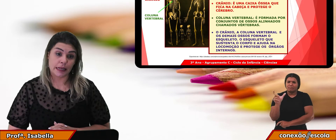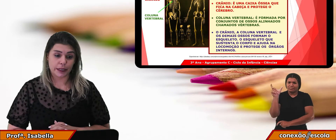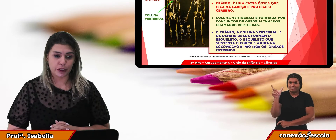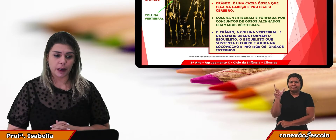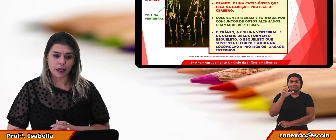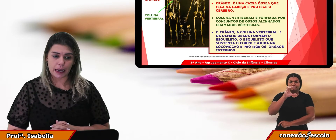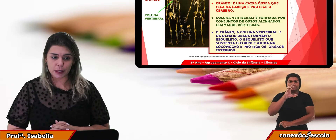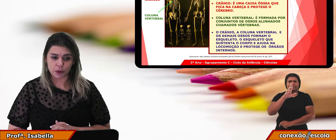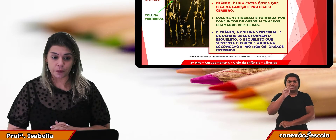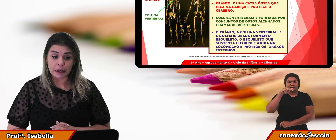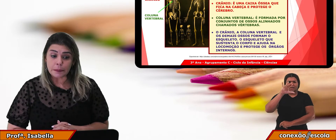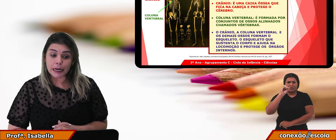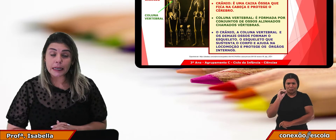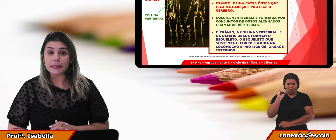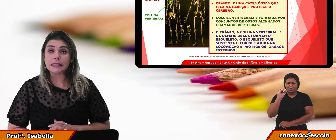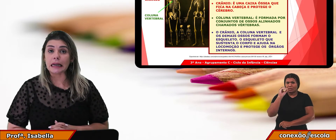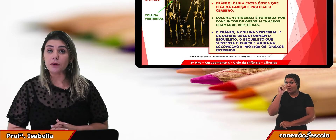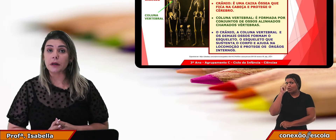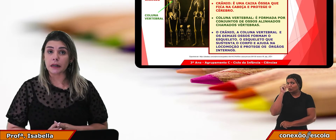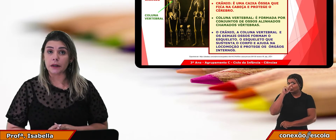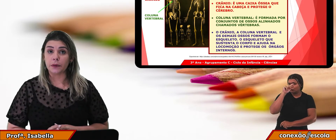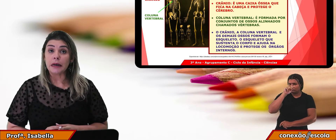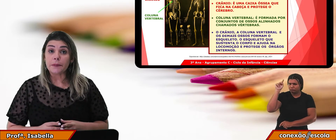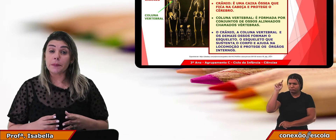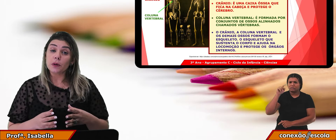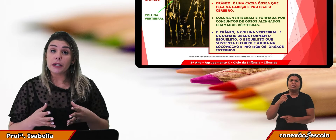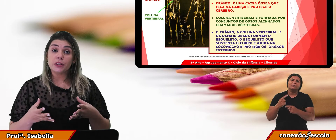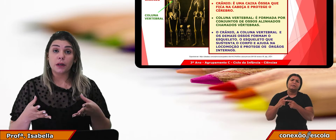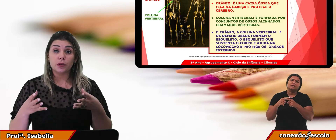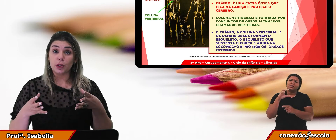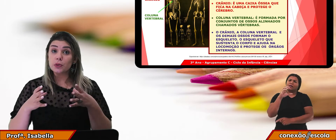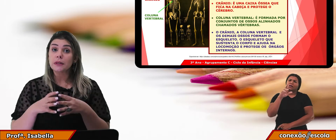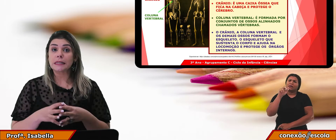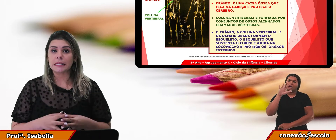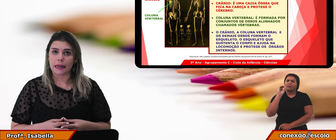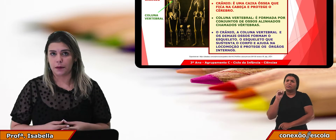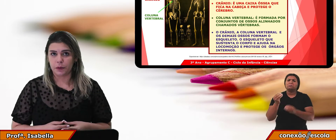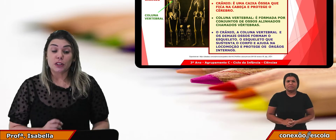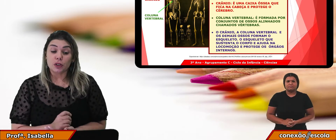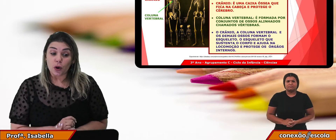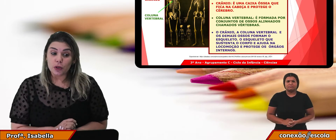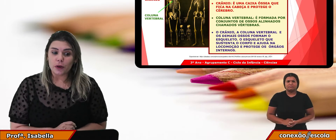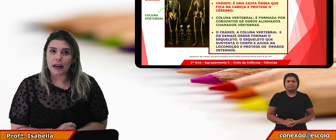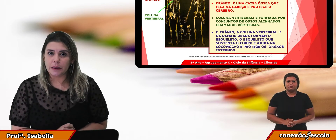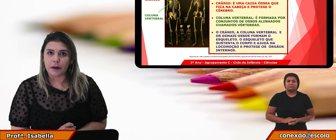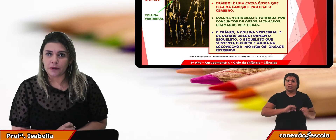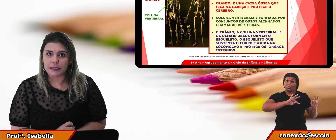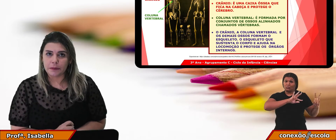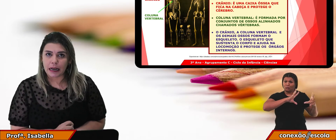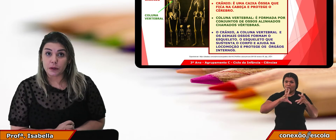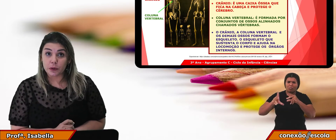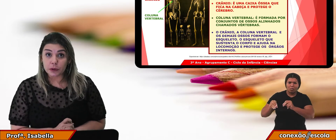crânio, a setinha azul. Para que serve o crânio? Para proteger o nosso cérebro. Todo